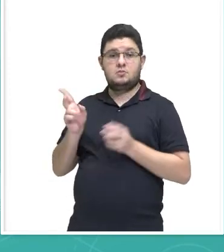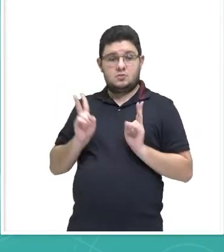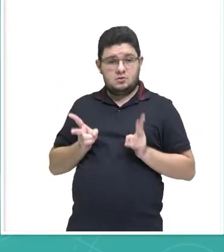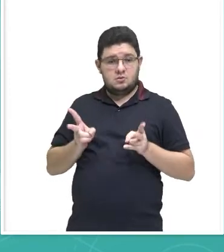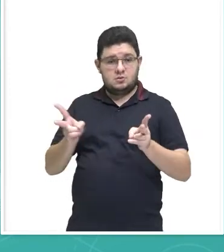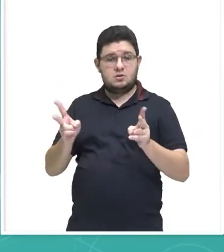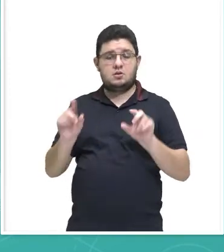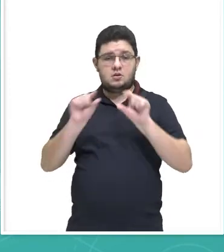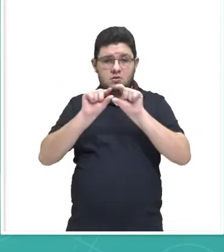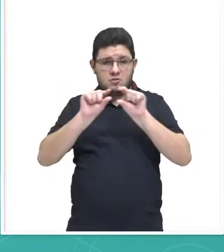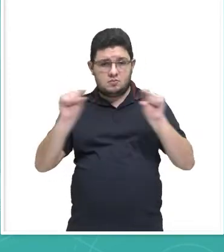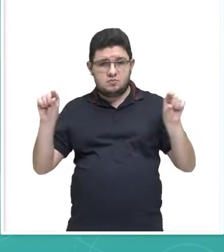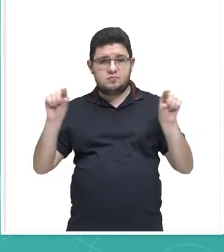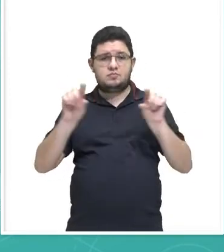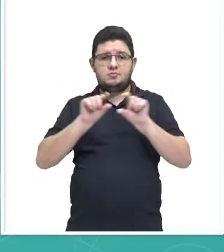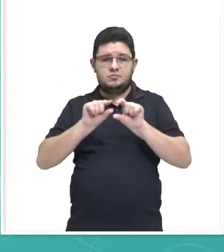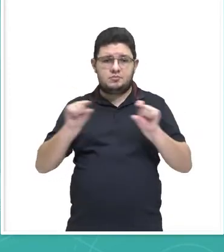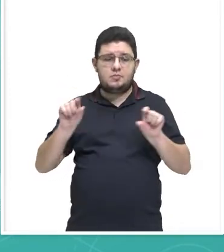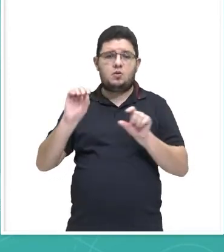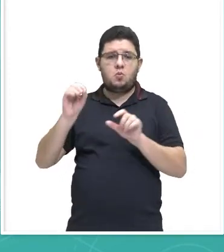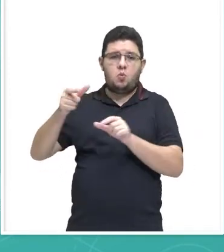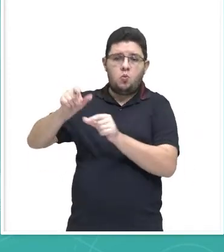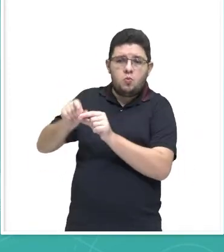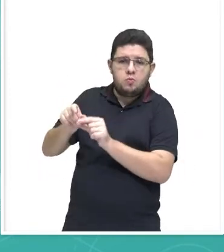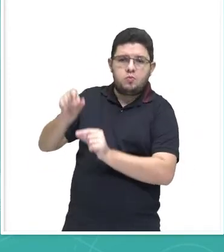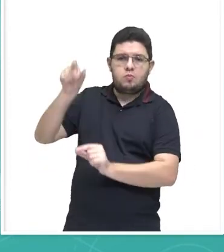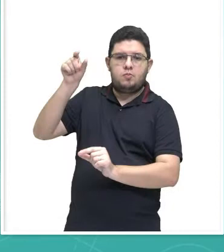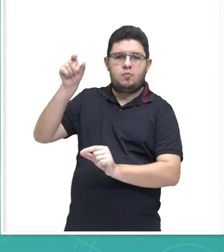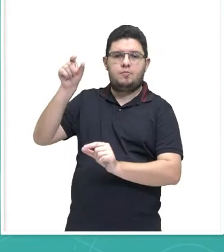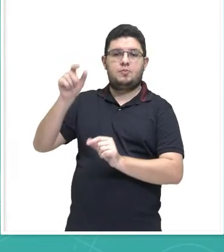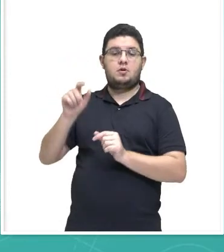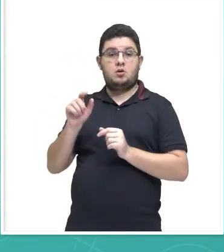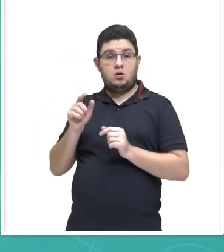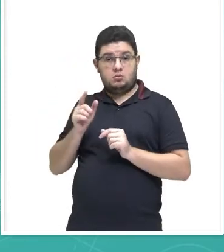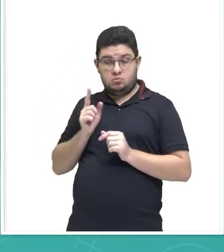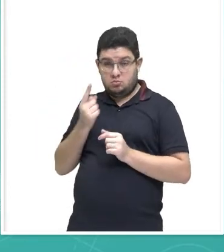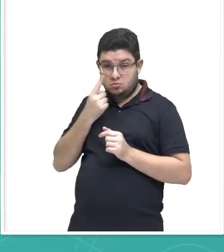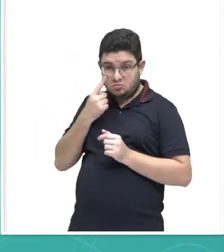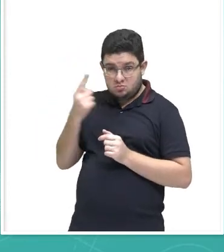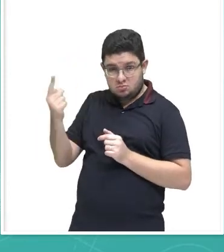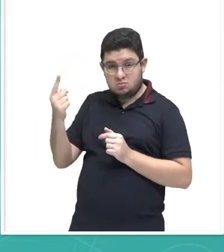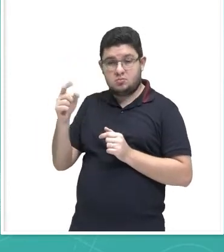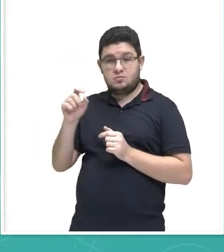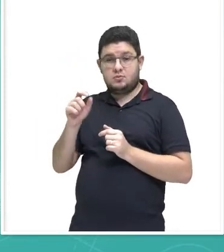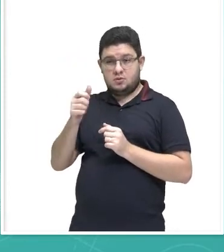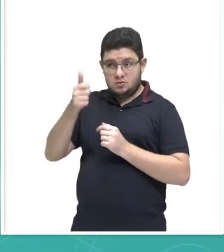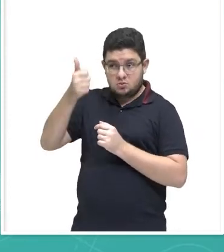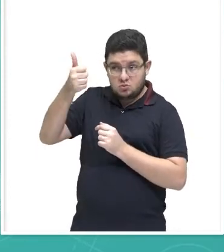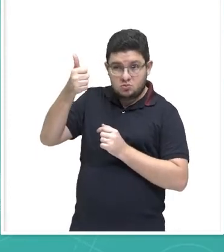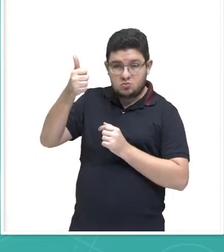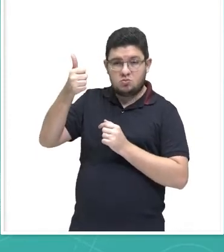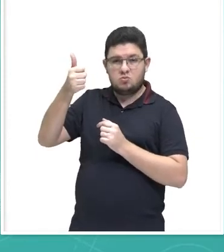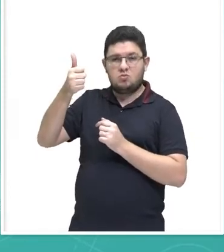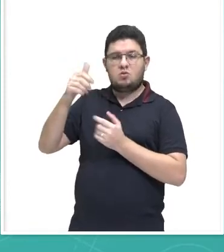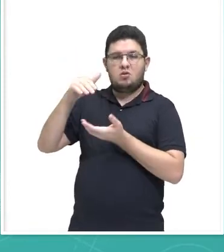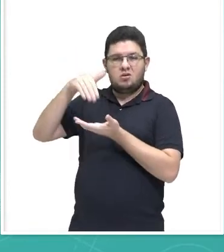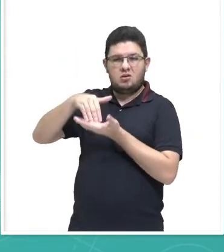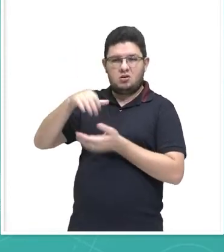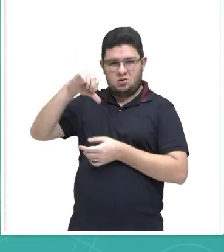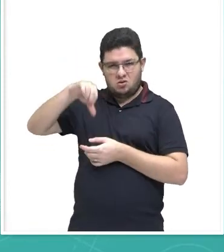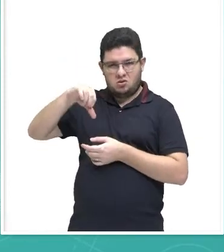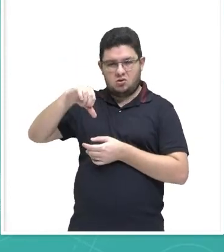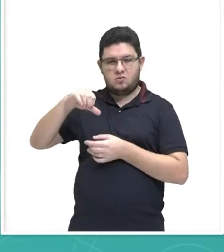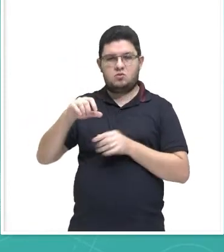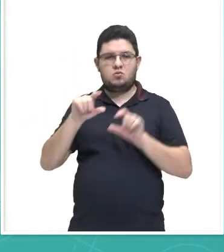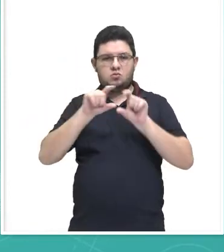linhas. A gente tem que ir olhando e observando onde é que a gente consegue colocar de 1 a 9 sem que elas se repitam. Olha aqui, ó, de